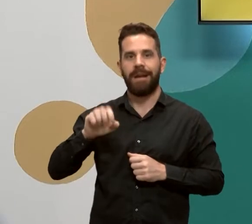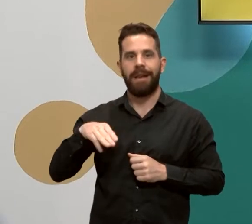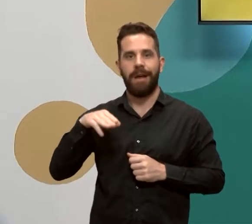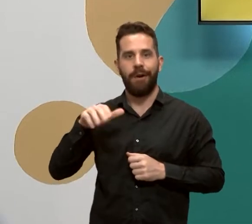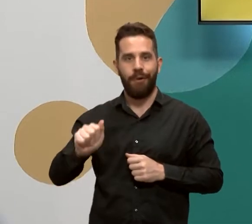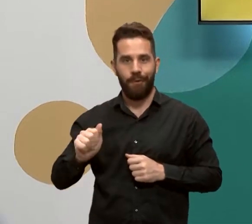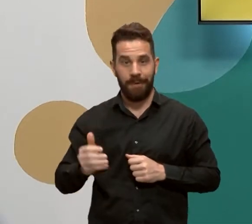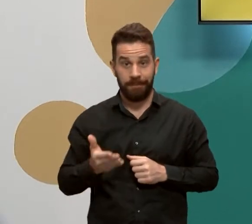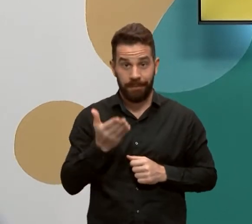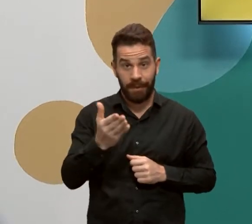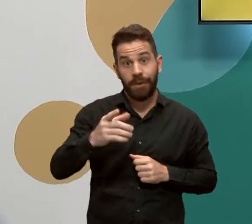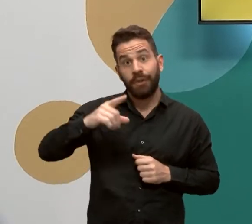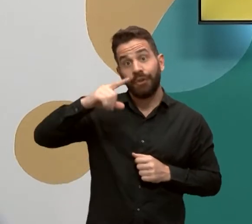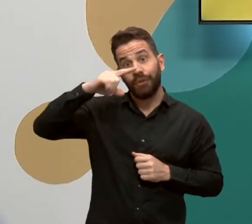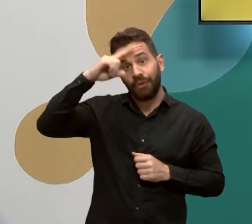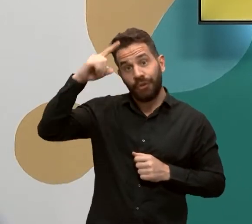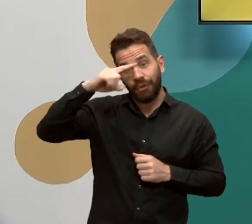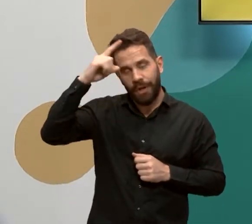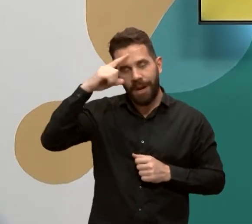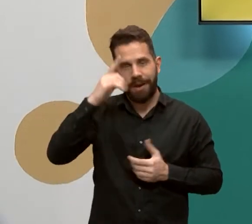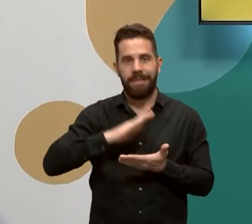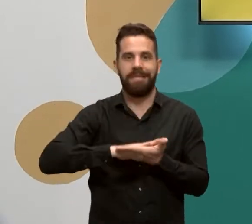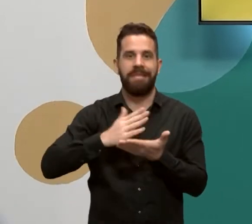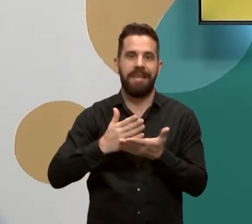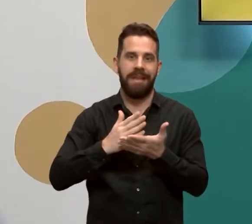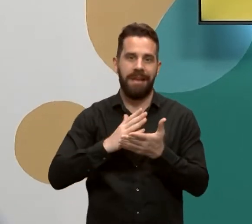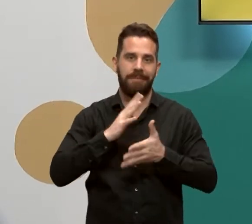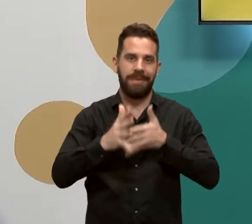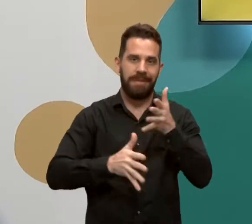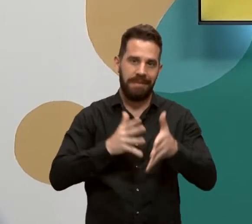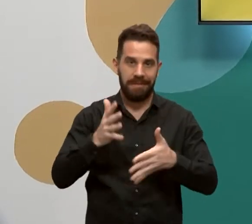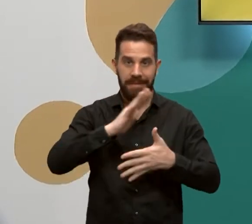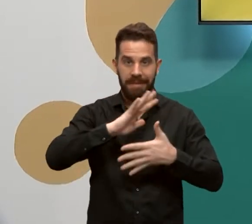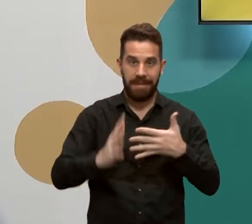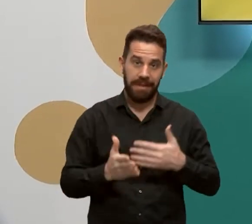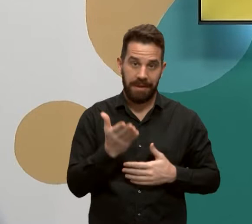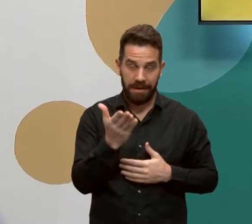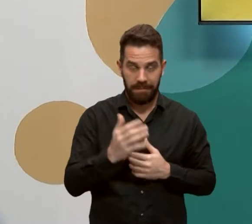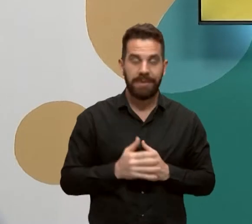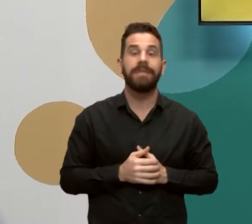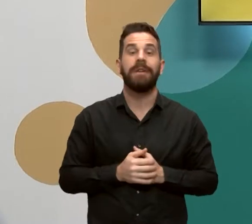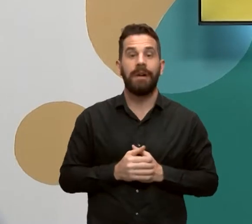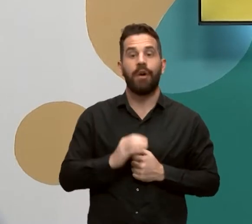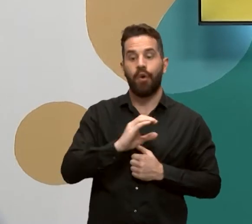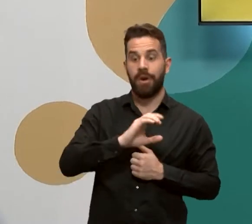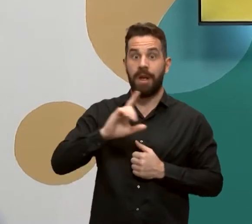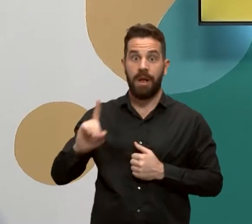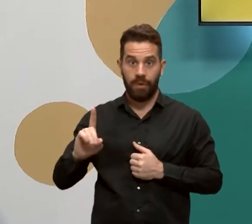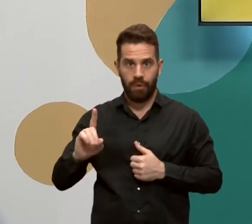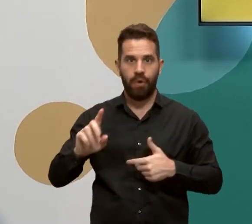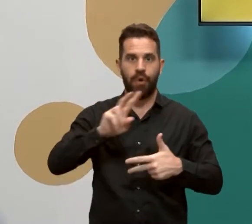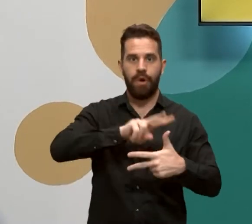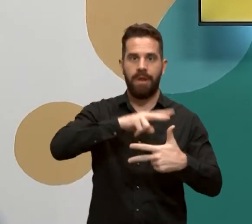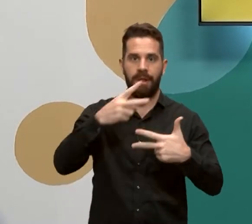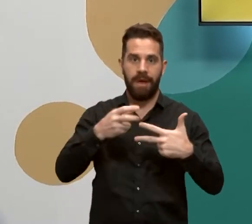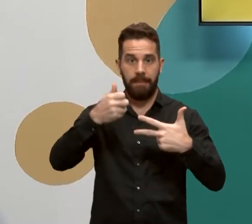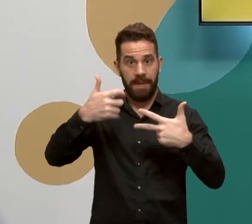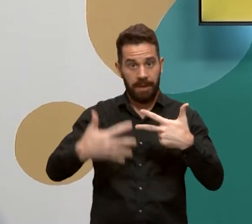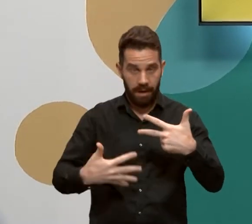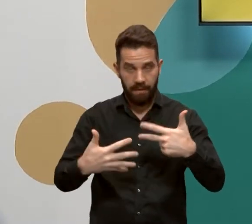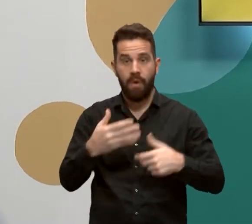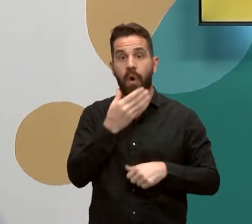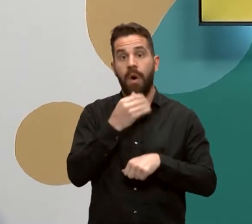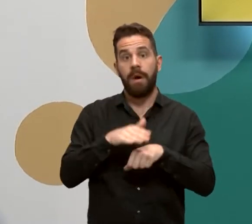Barbosa faz a interpretação para Libras. O professor é coordenador do Labitave, ele é um homem de pele